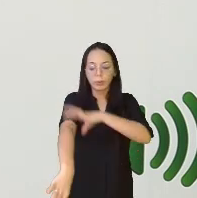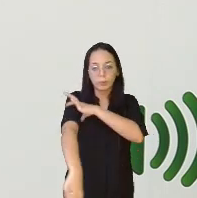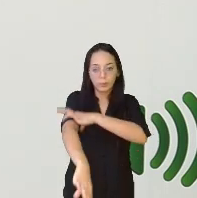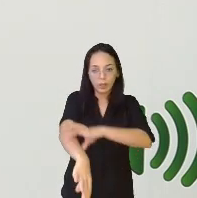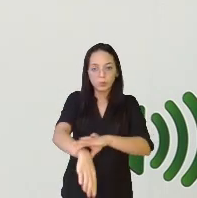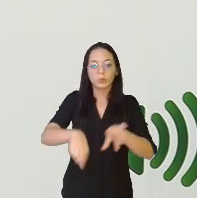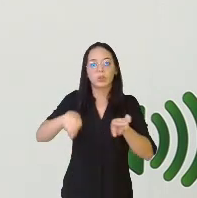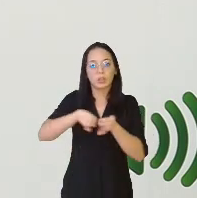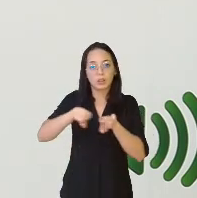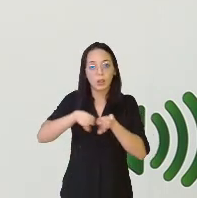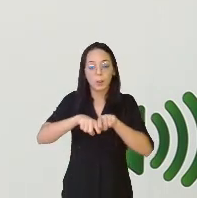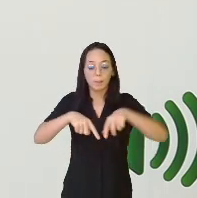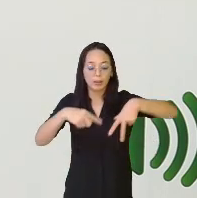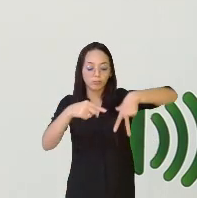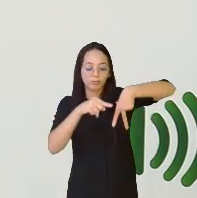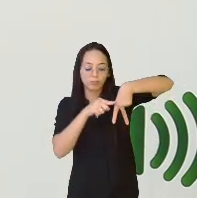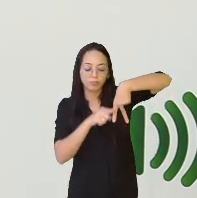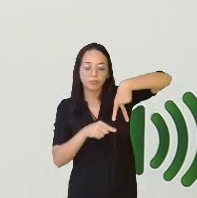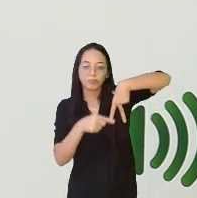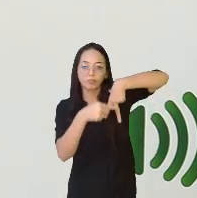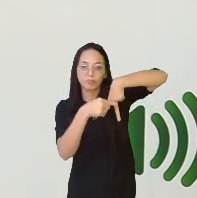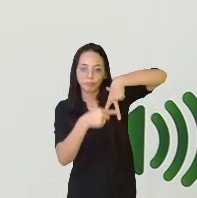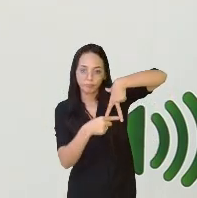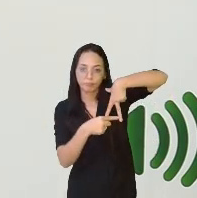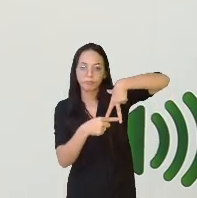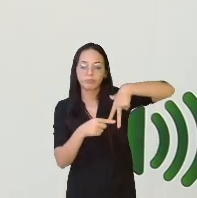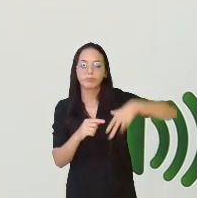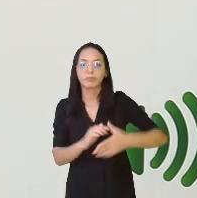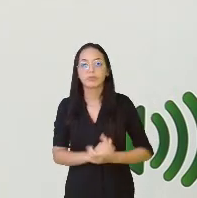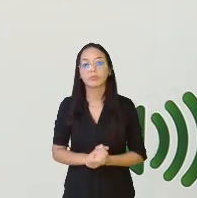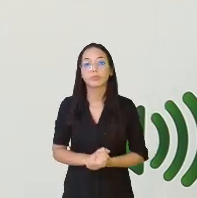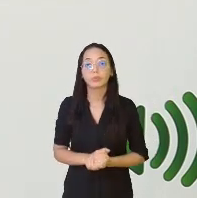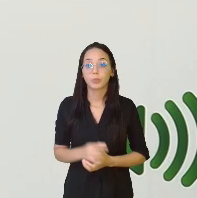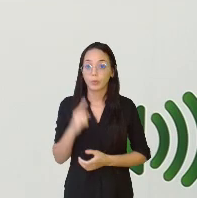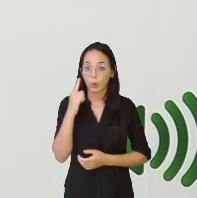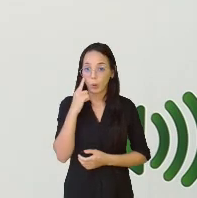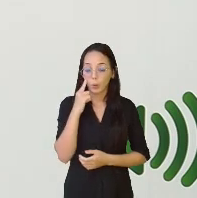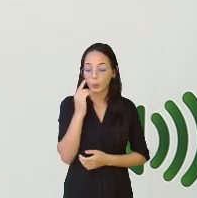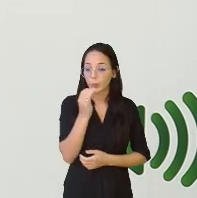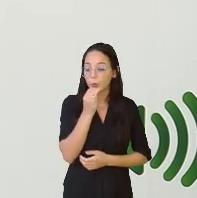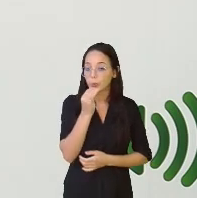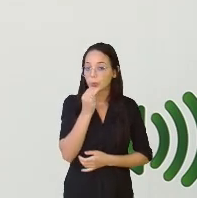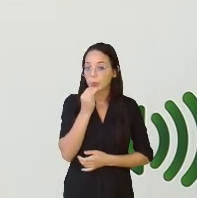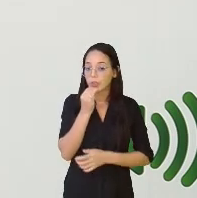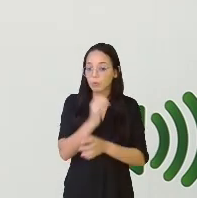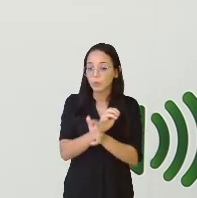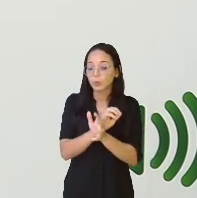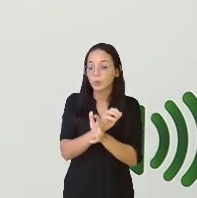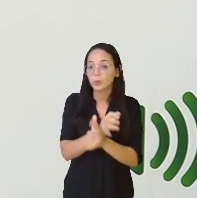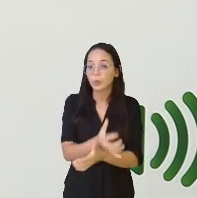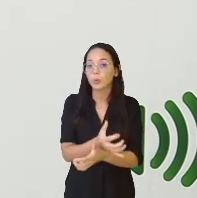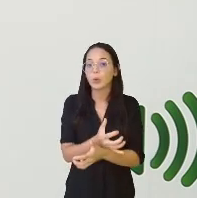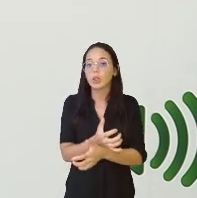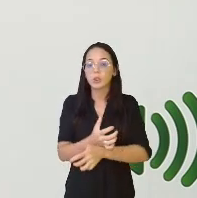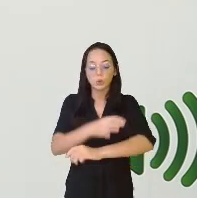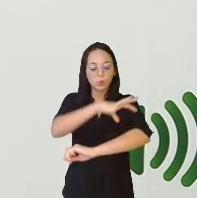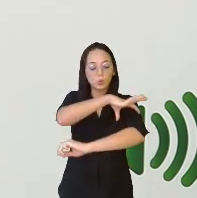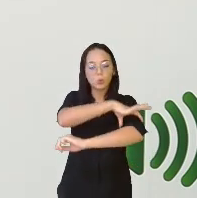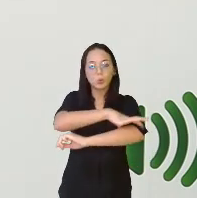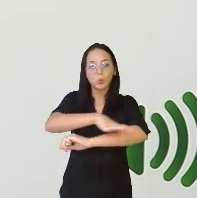nossos membros inferiores. Um exemplo de osso dos membros